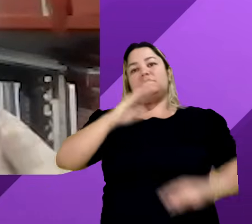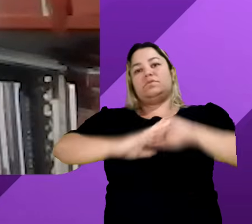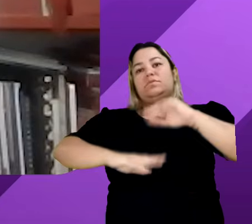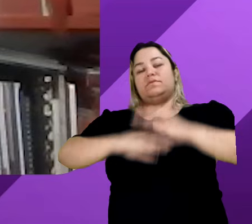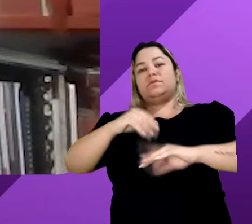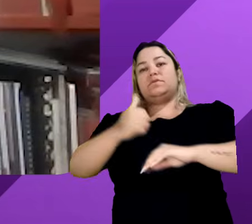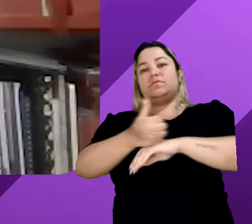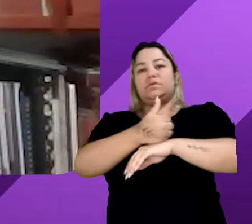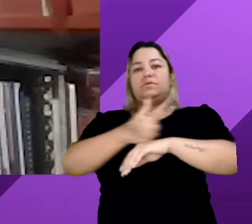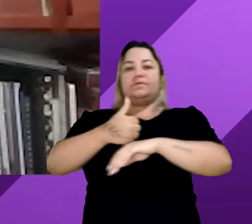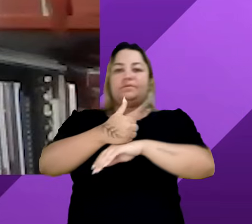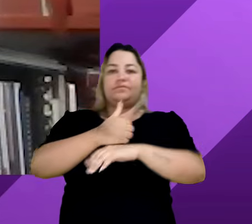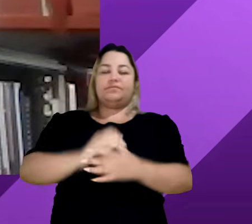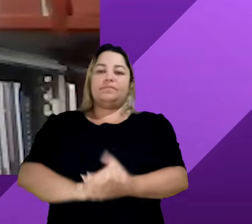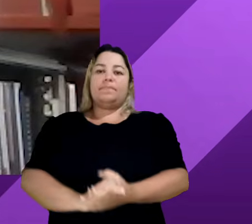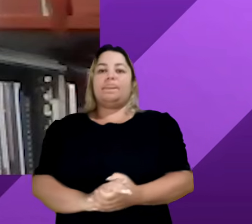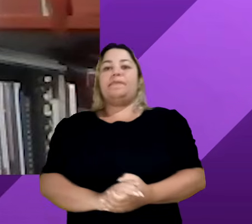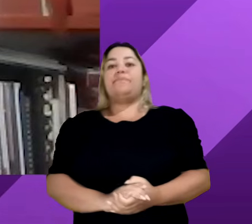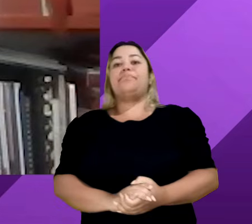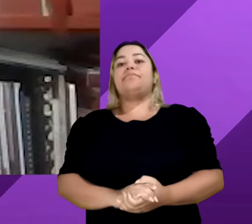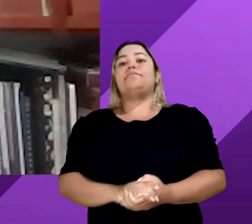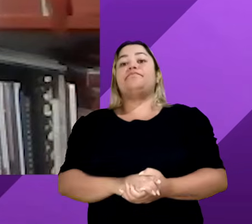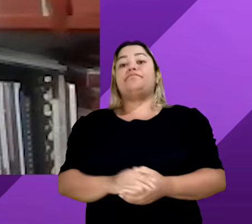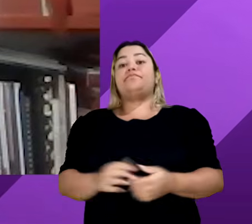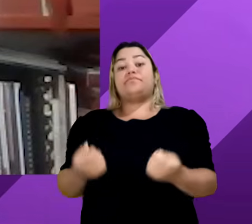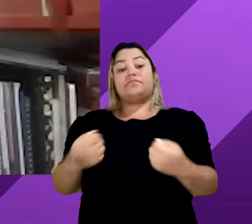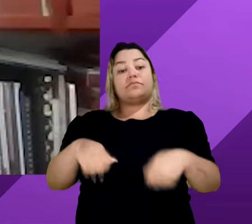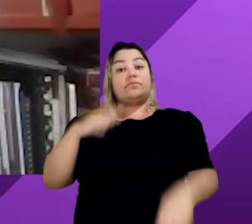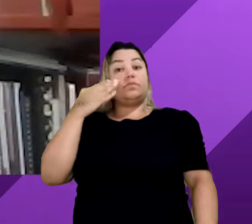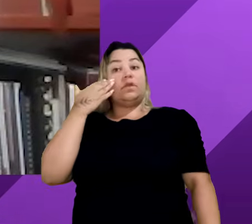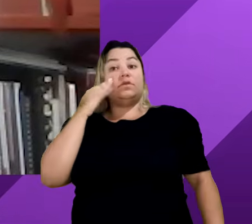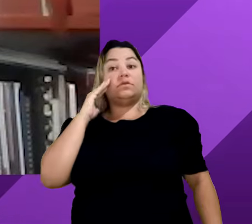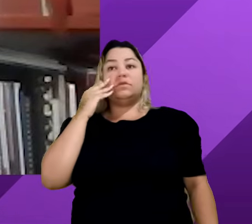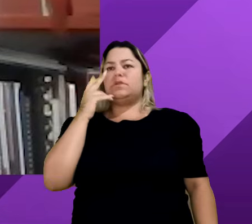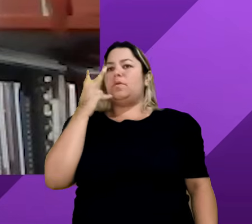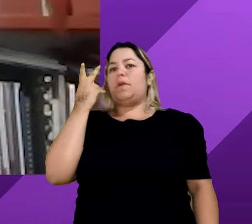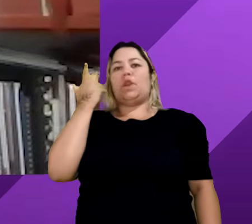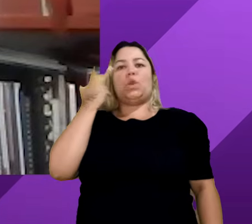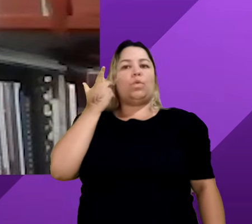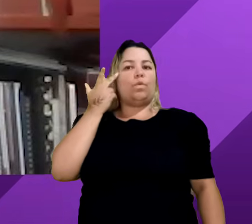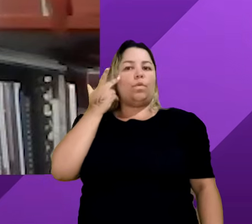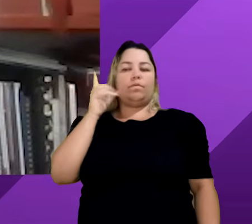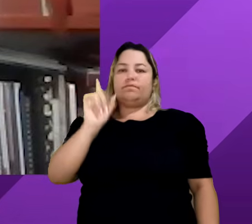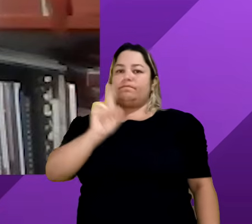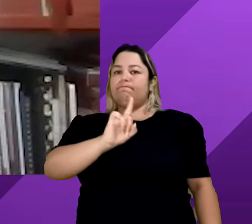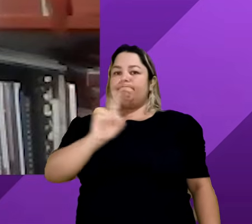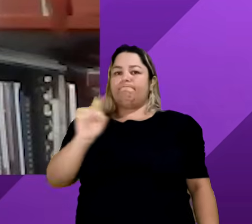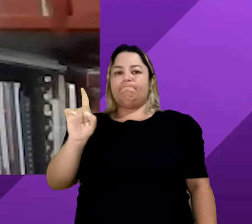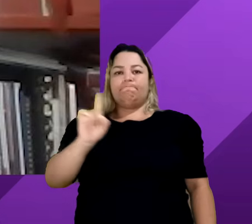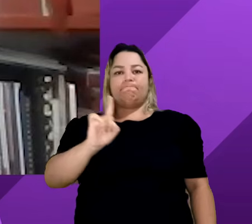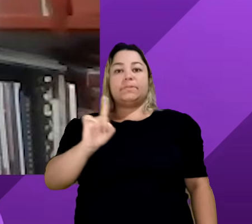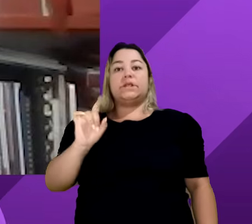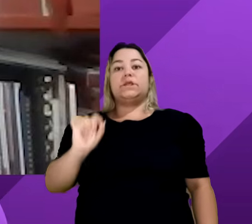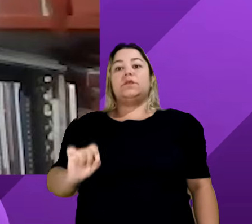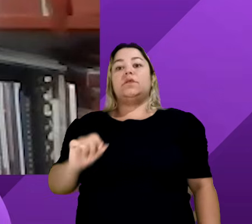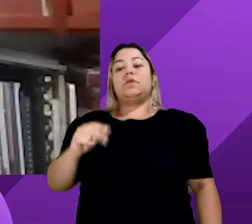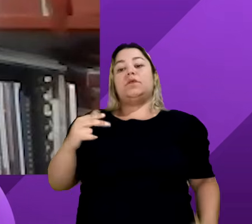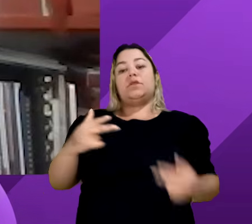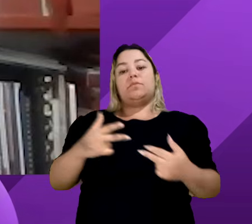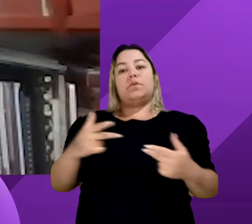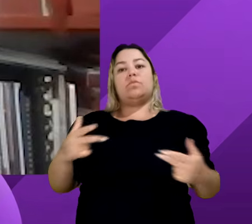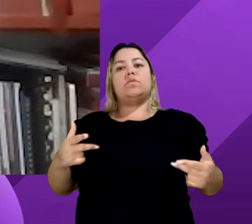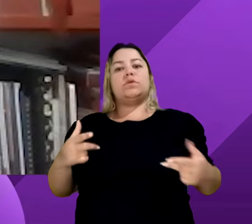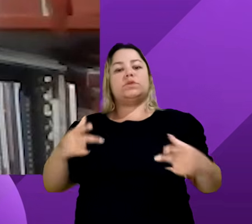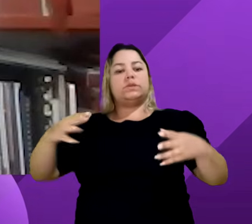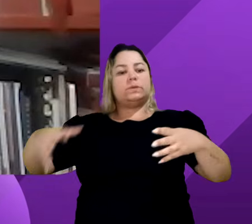Então, nós precisamos compreender, não é natural, não é natural. Isso é uma coisa imposta,